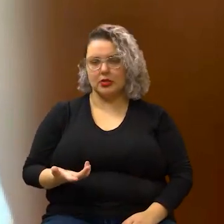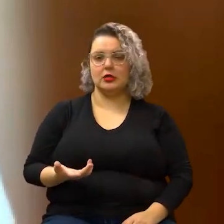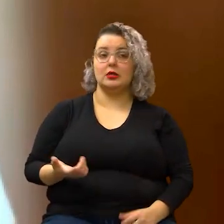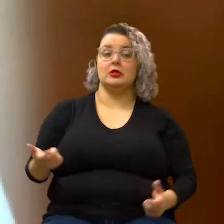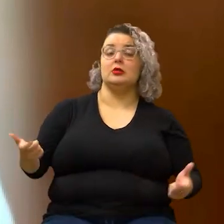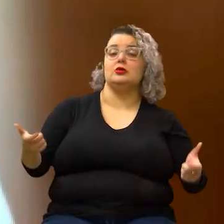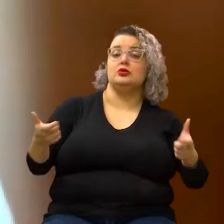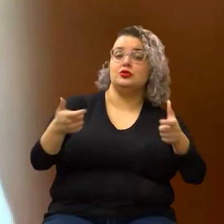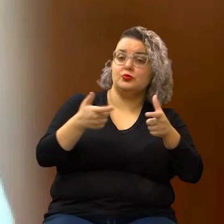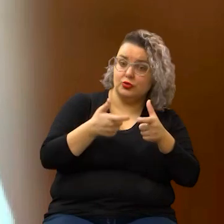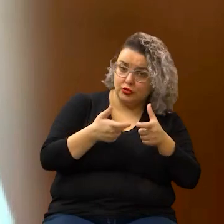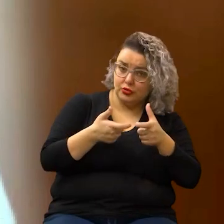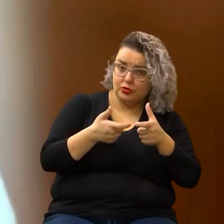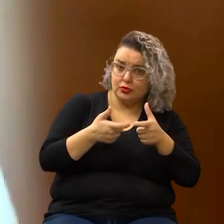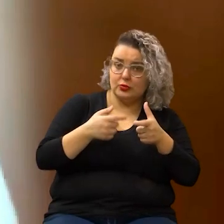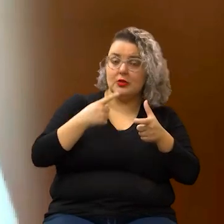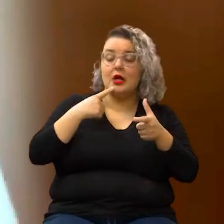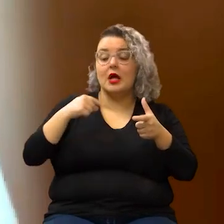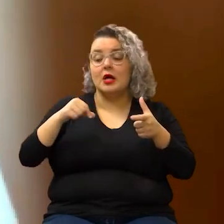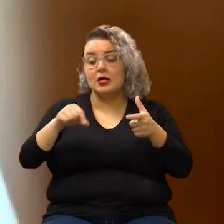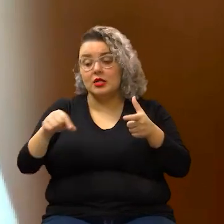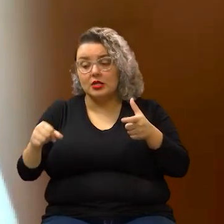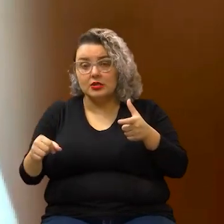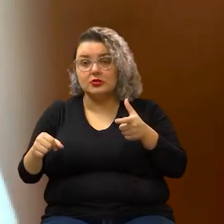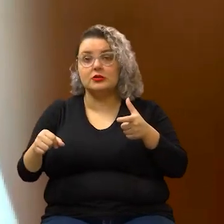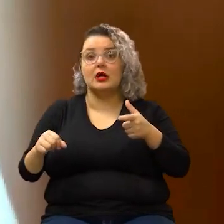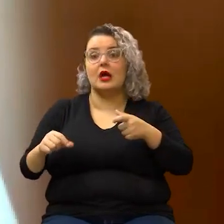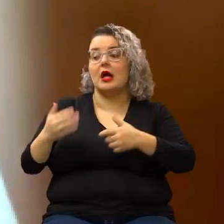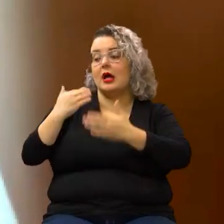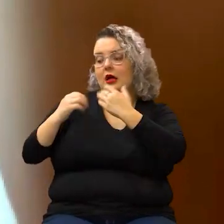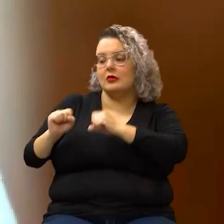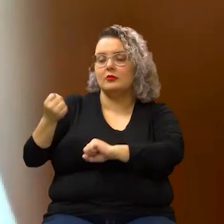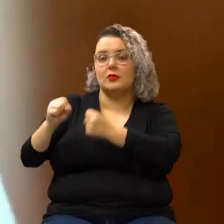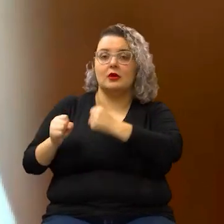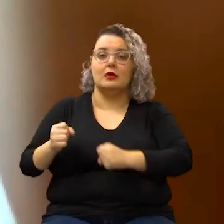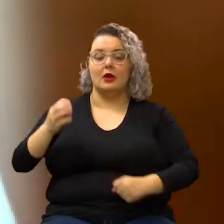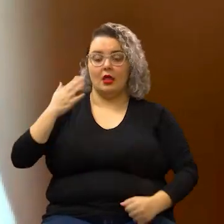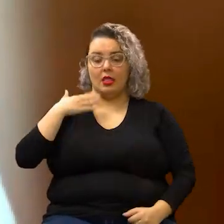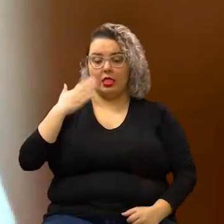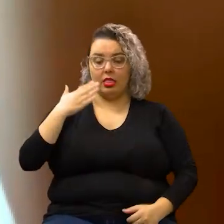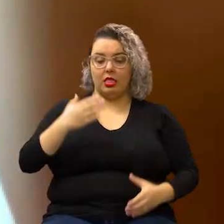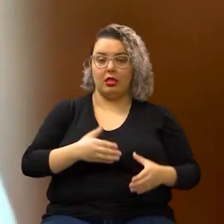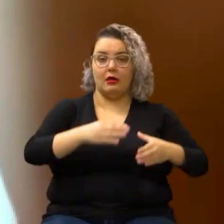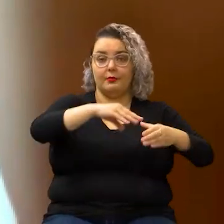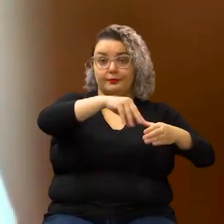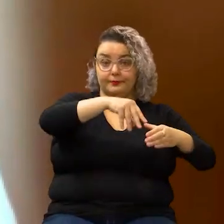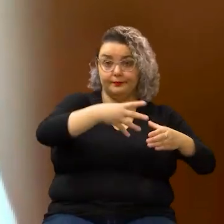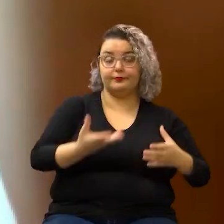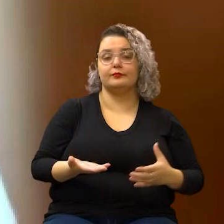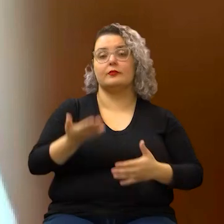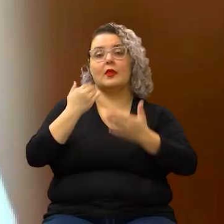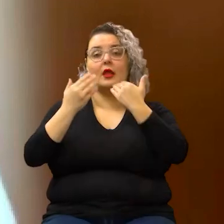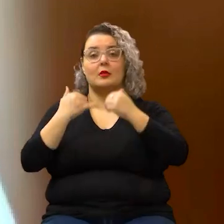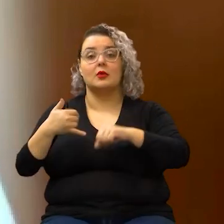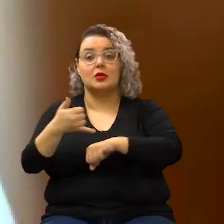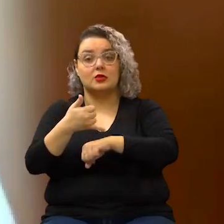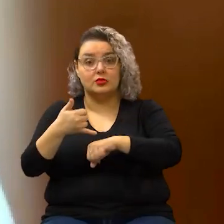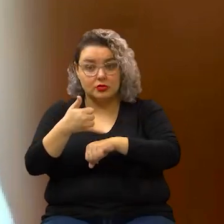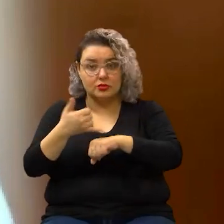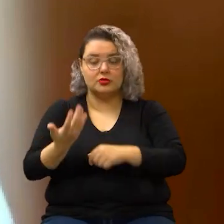orienta diminuir muito sal, condimentados, apimentados, alimentos